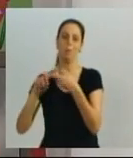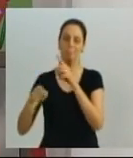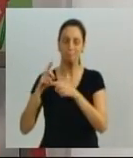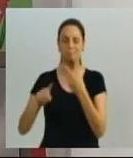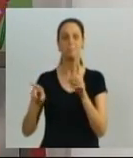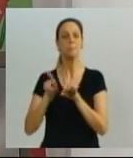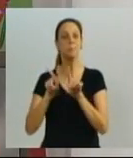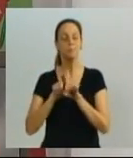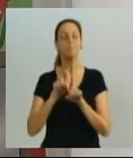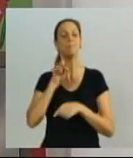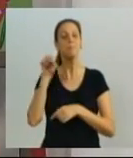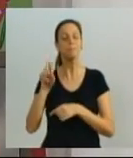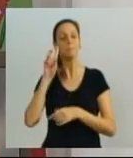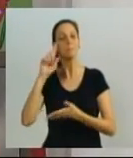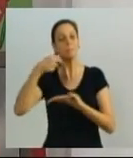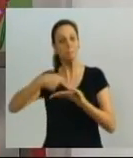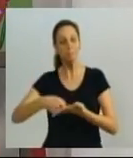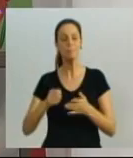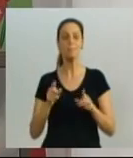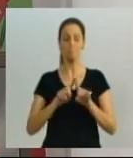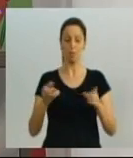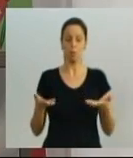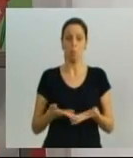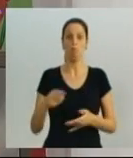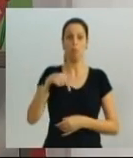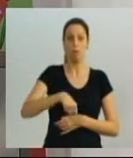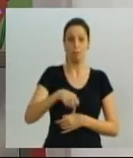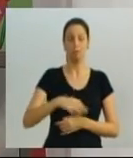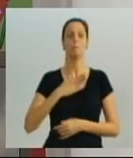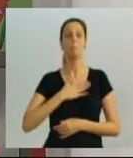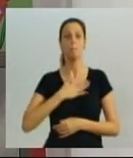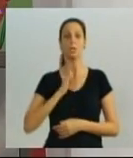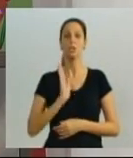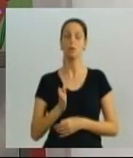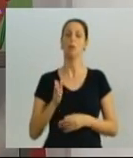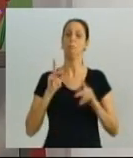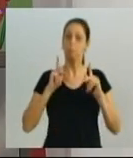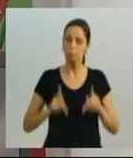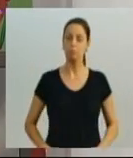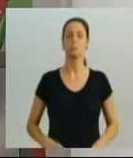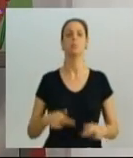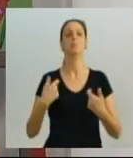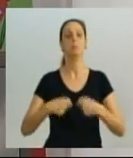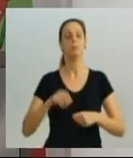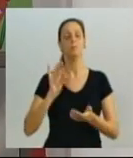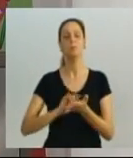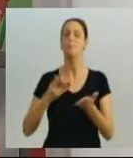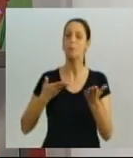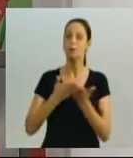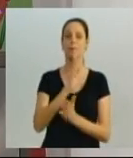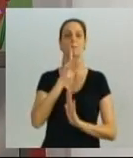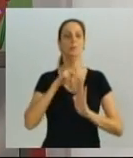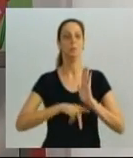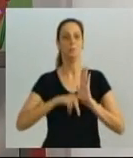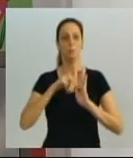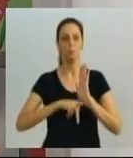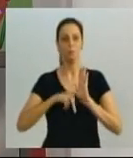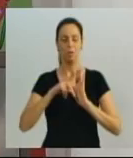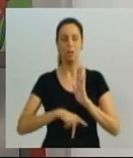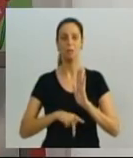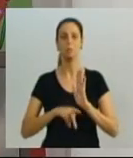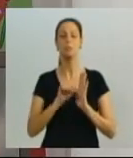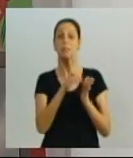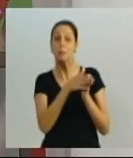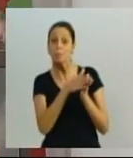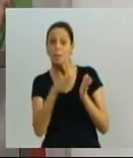Lá vamos decidir, mas minha posição é que realmente tenha que ser aprovado esse projeto. Se for no período